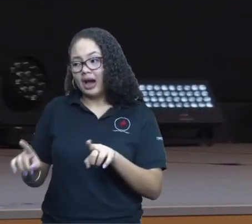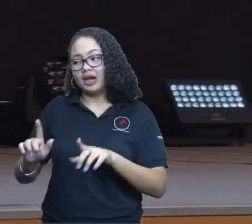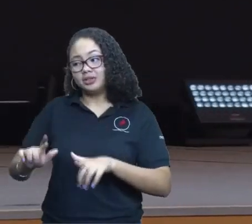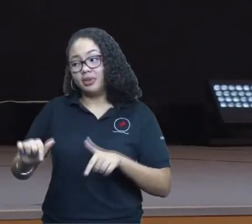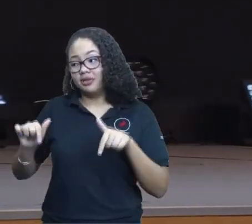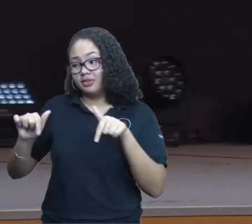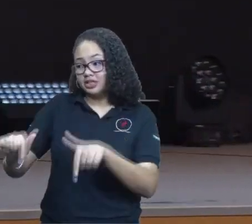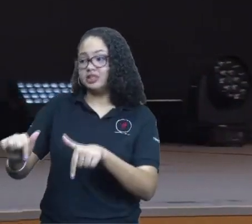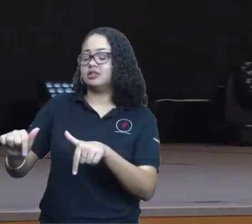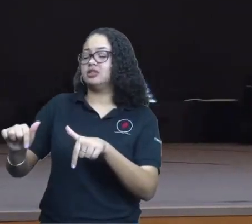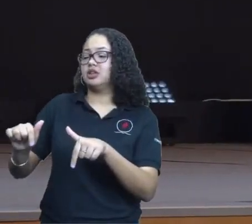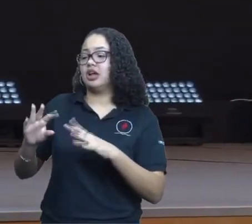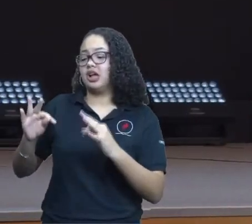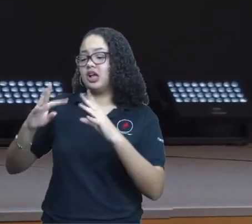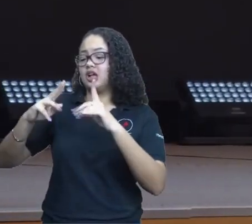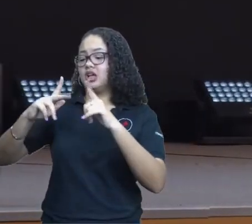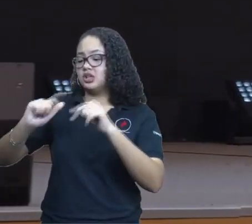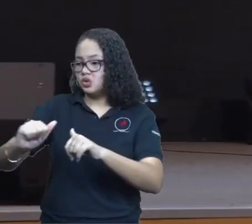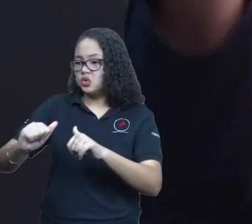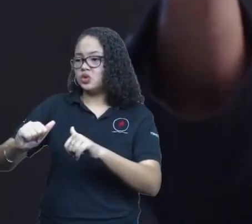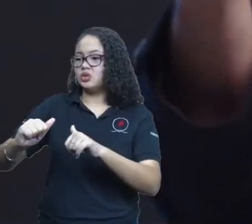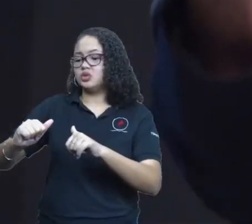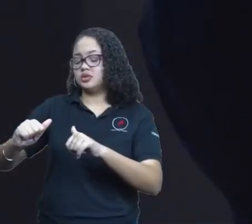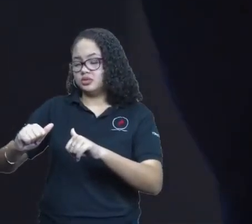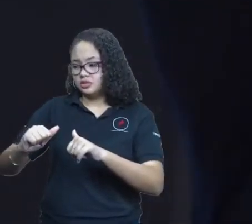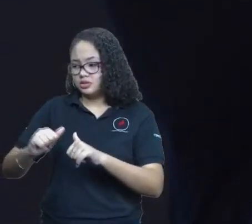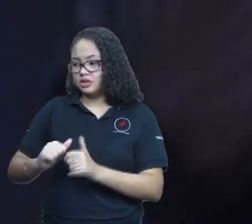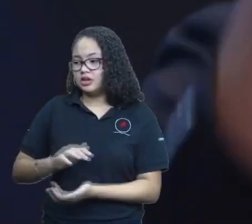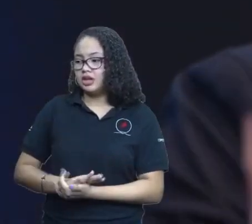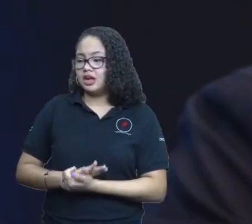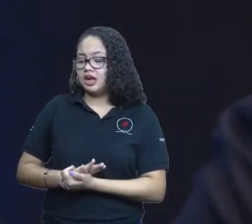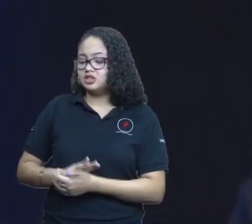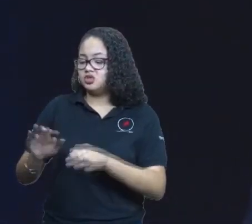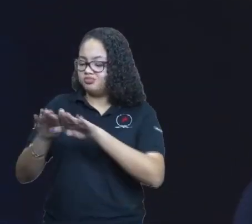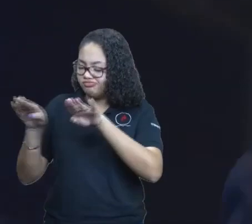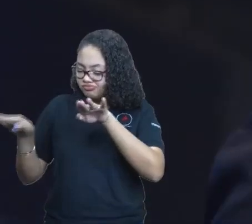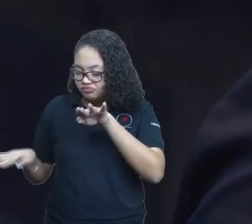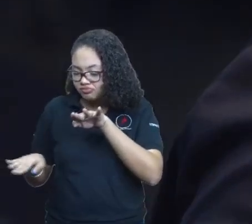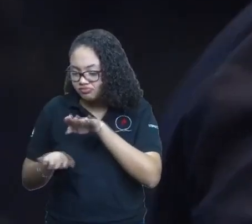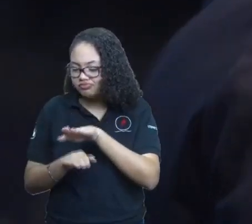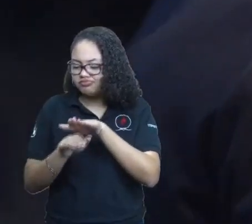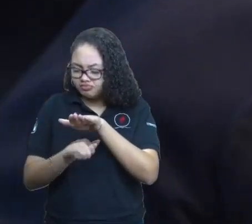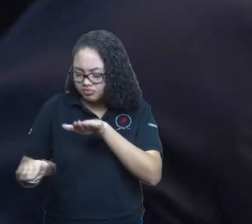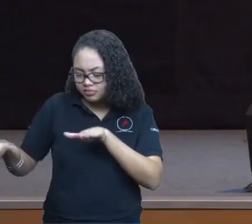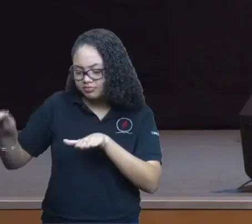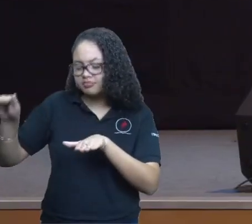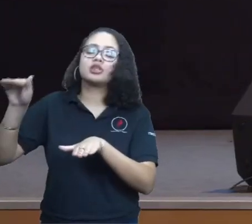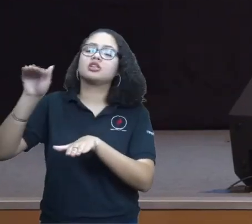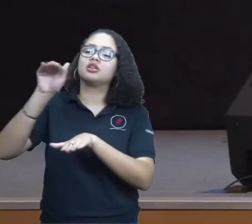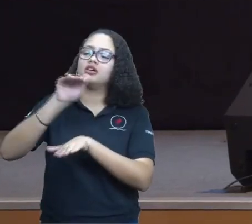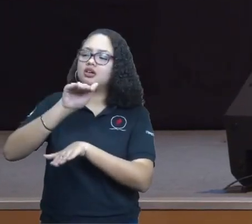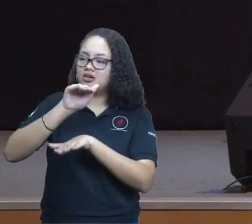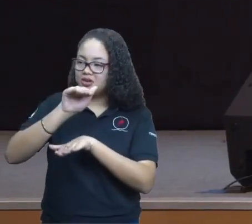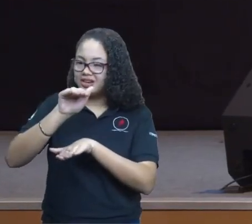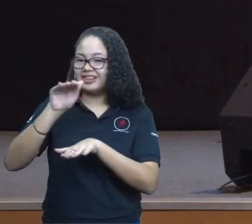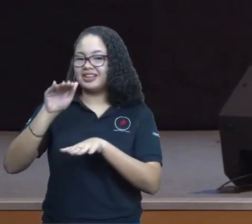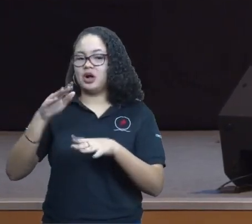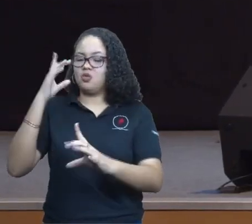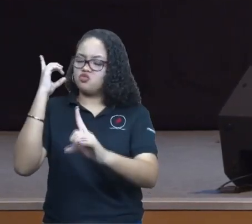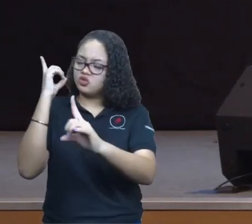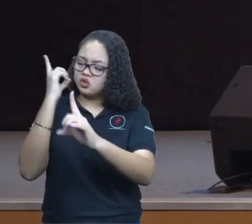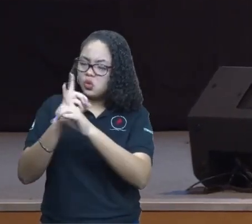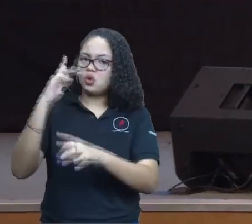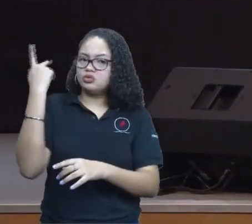fazer tudo e todos que estão embaixo subirem ao